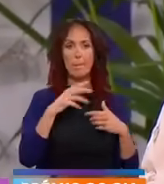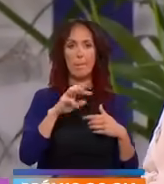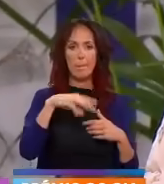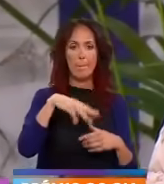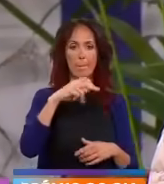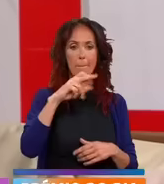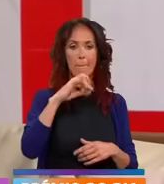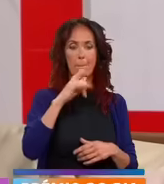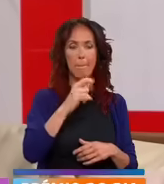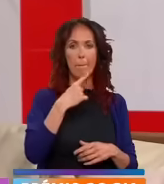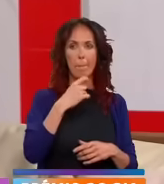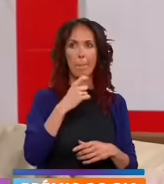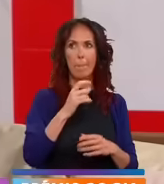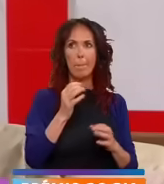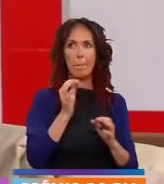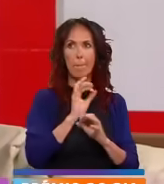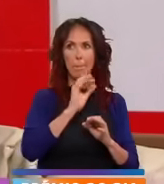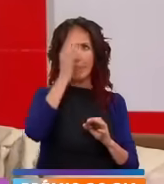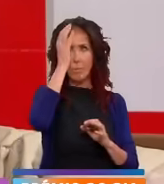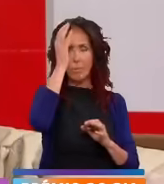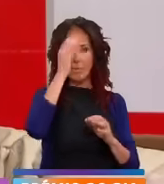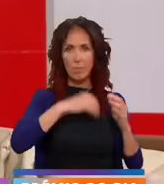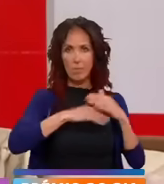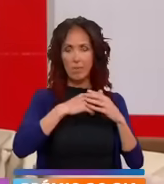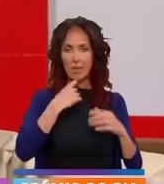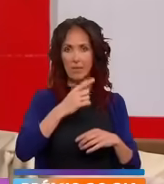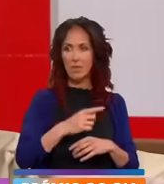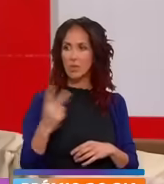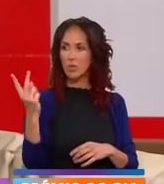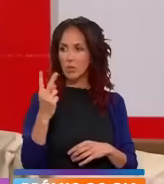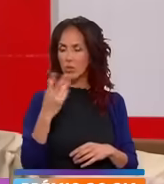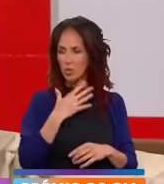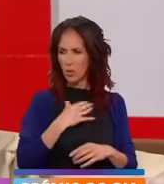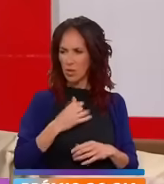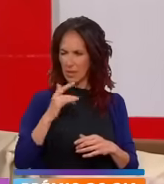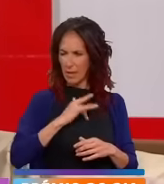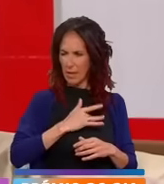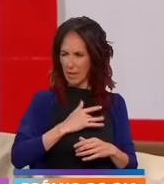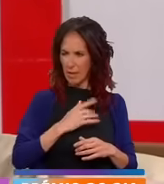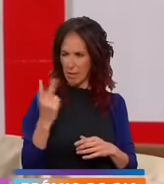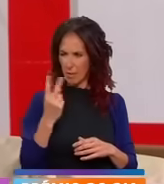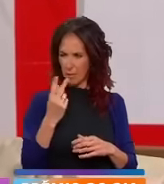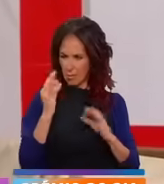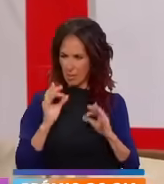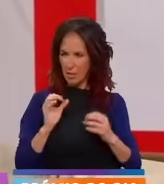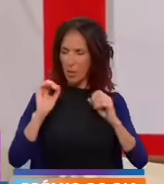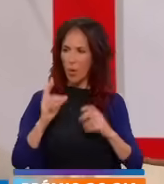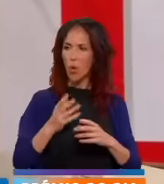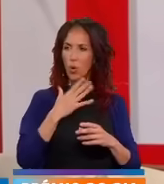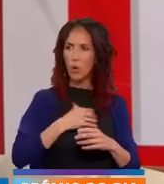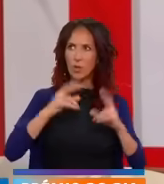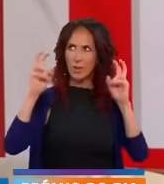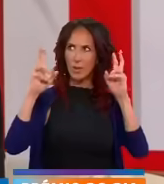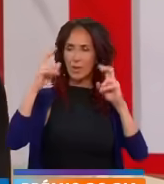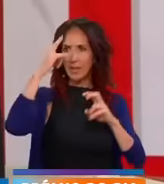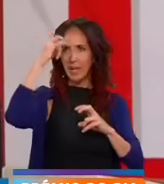A Marie tem uma pergunta que eu acho que foi a pergunta mais inteligente de todos, que era: vocês gostam mesmo um do outro ou vocês gostam